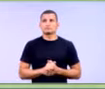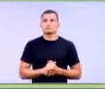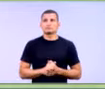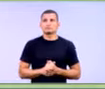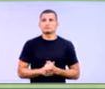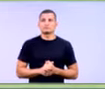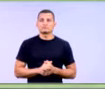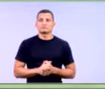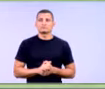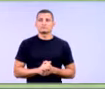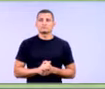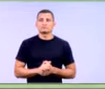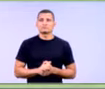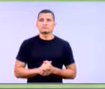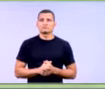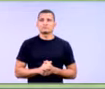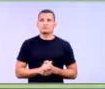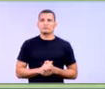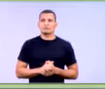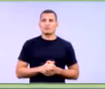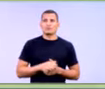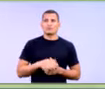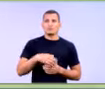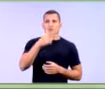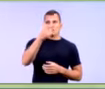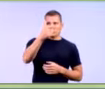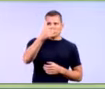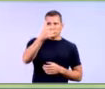tanto nesse item 2 como no item 3,